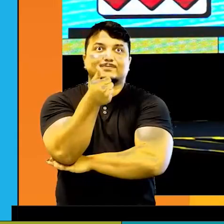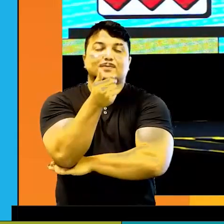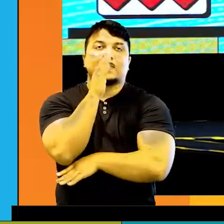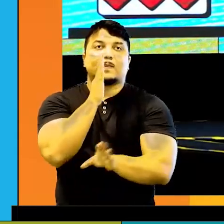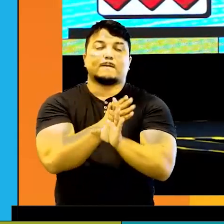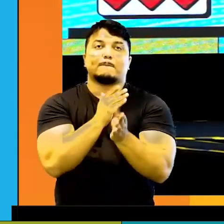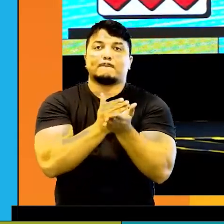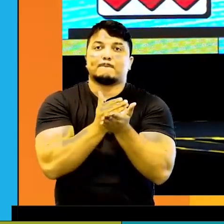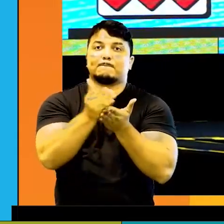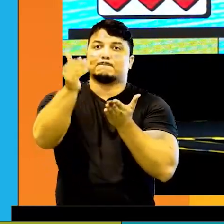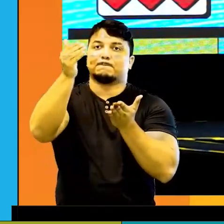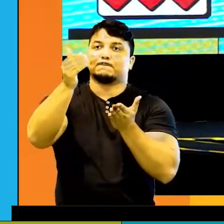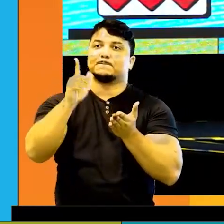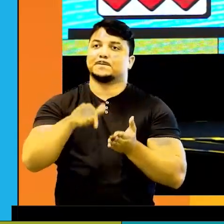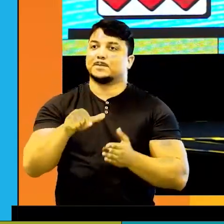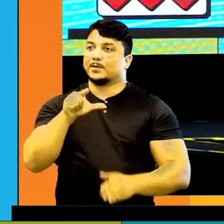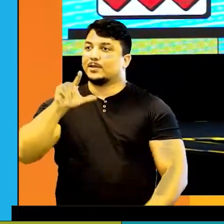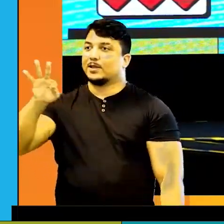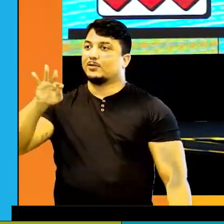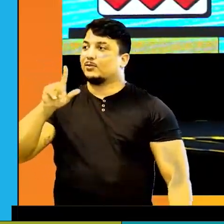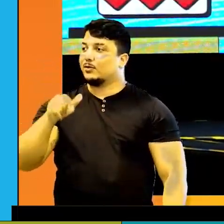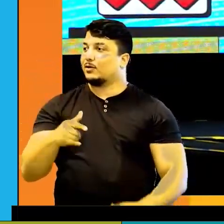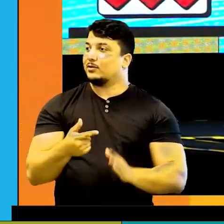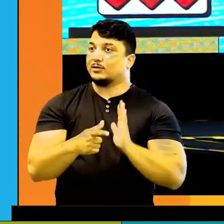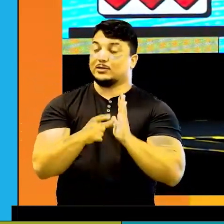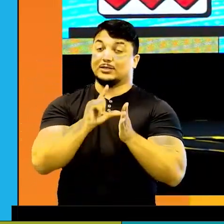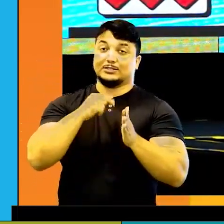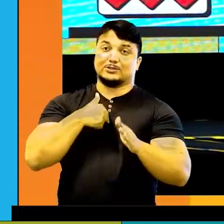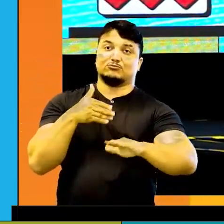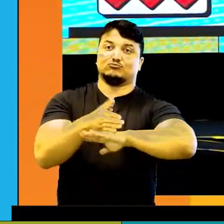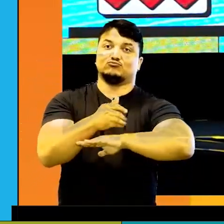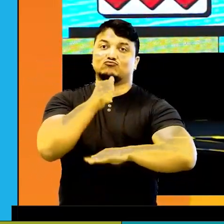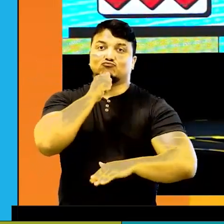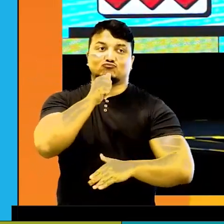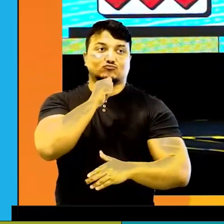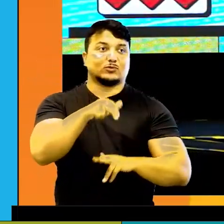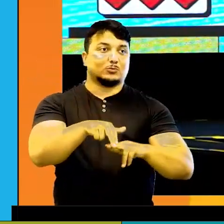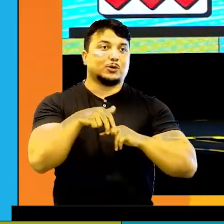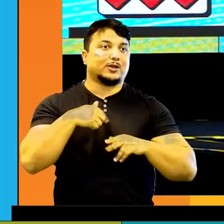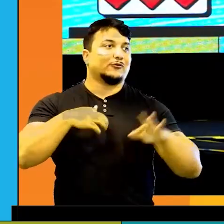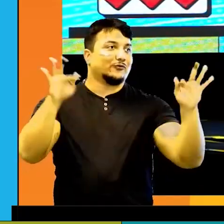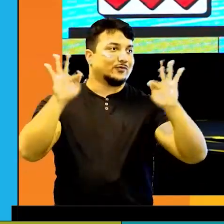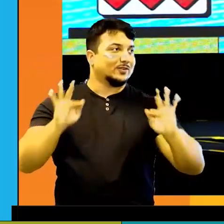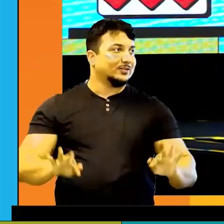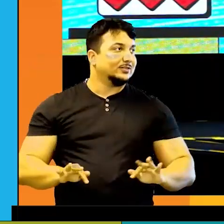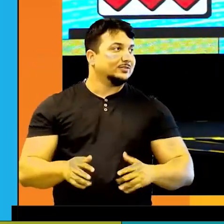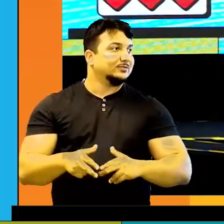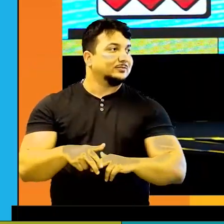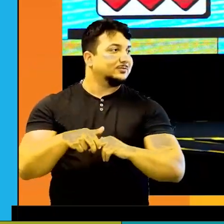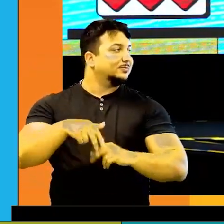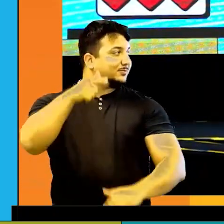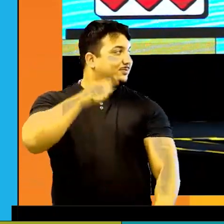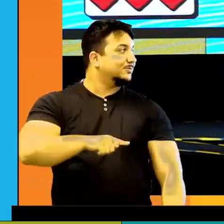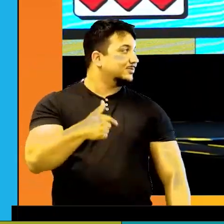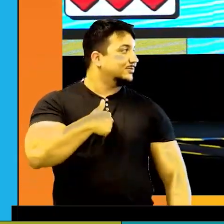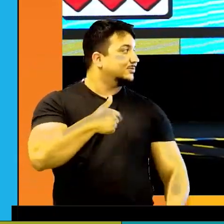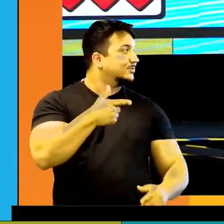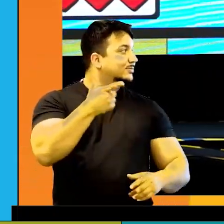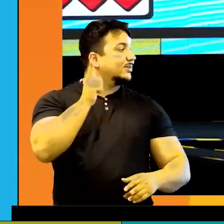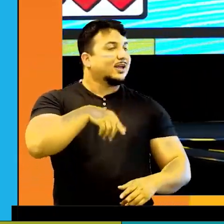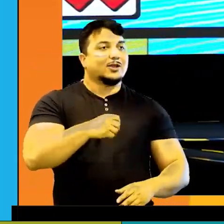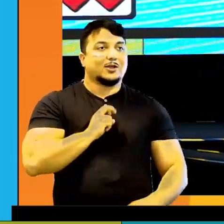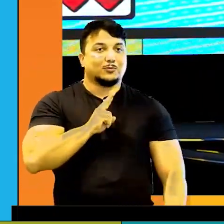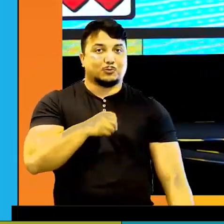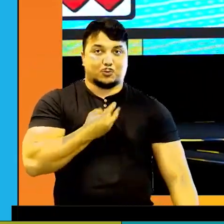ela começou já a literatura antes de eu subir aqui ao palco. E eu fiquei muito feliz com isso, repetindo, declamando um